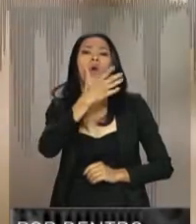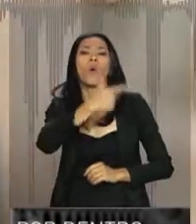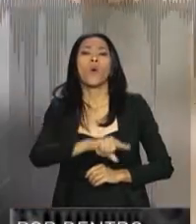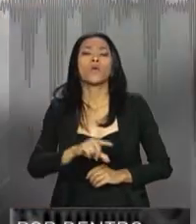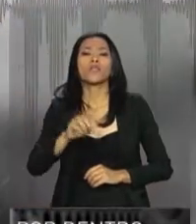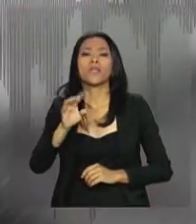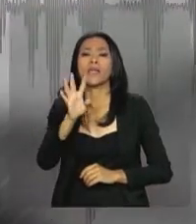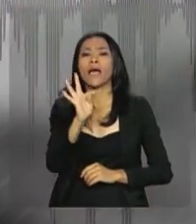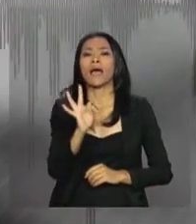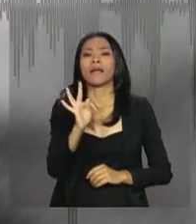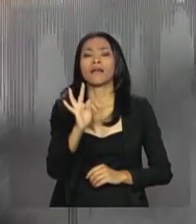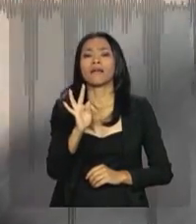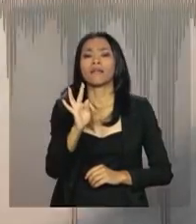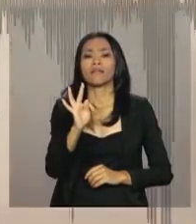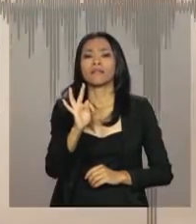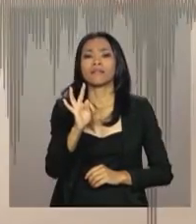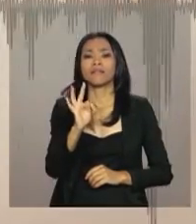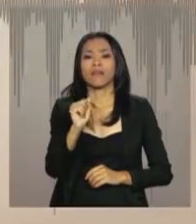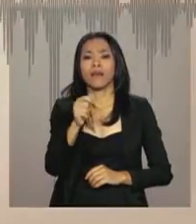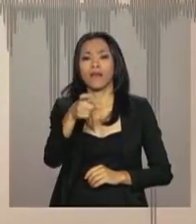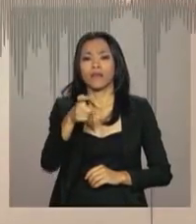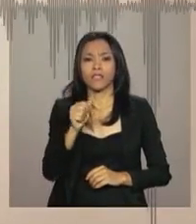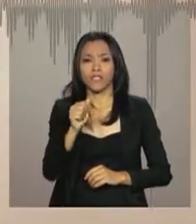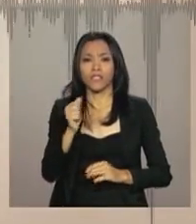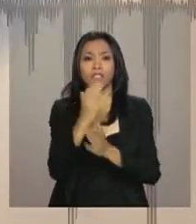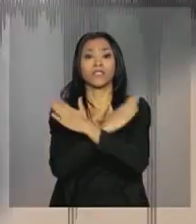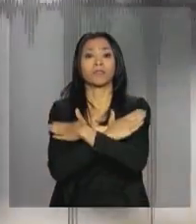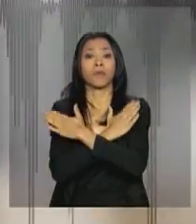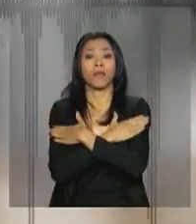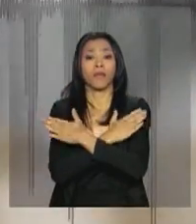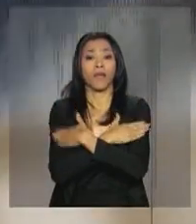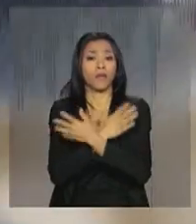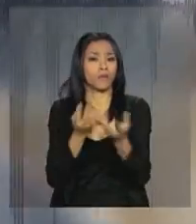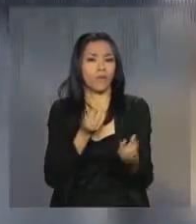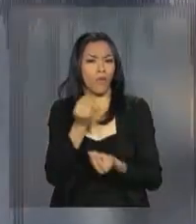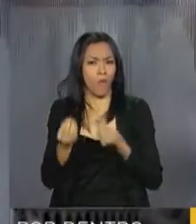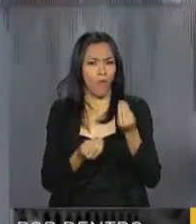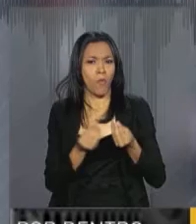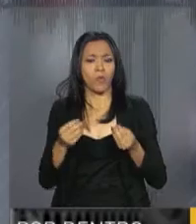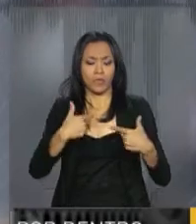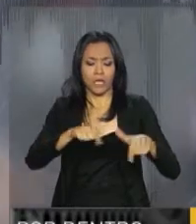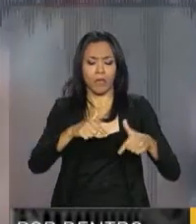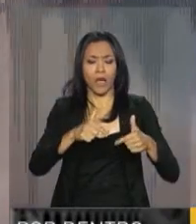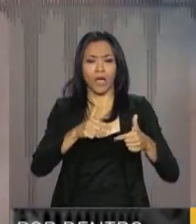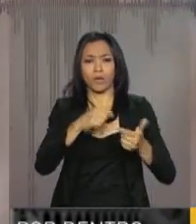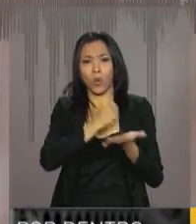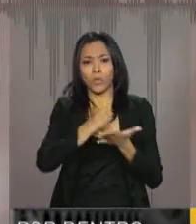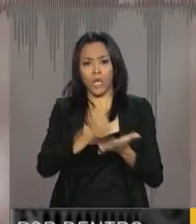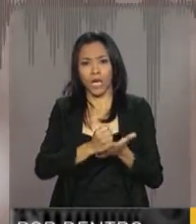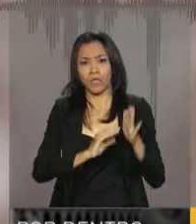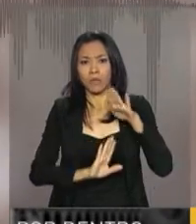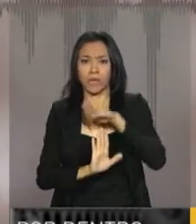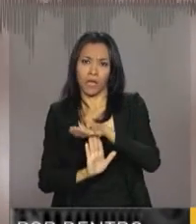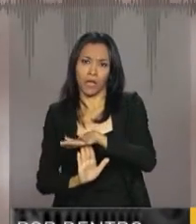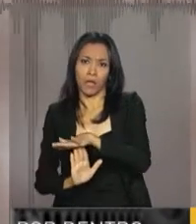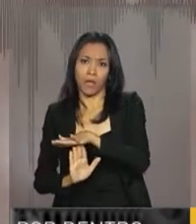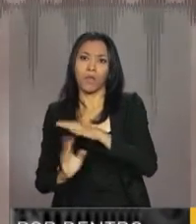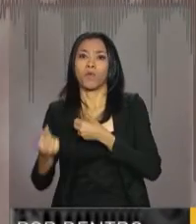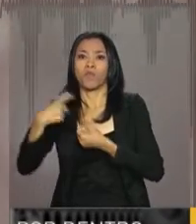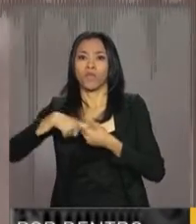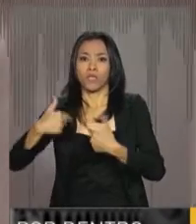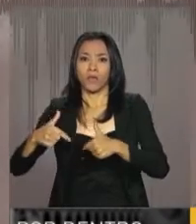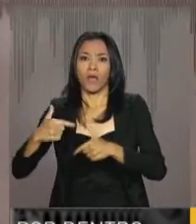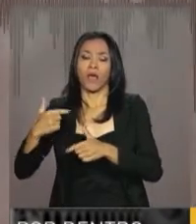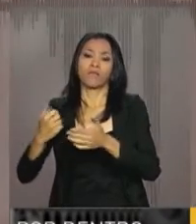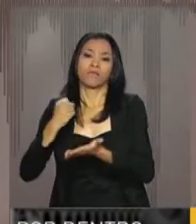eu gostaria de saber com a teoria se o trabalho intermitente que ele realmente vai criar nova vaga ou apenas vai regulamentar